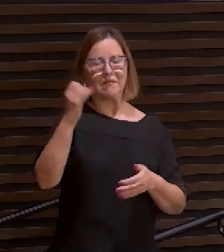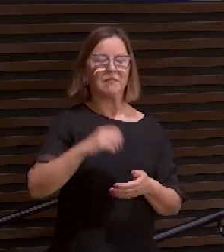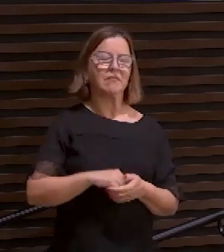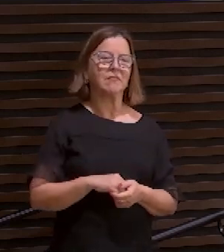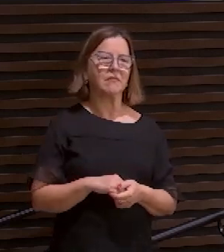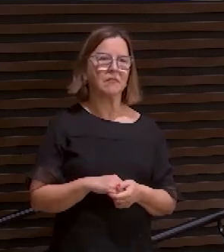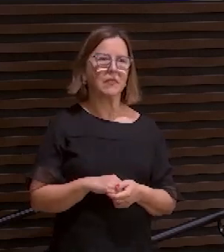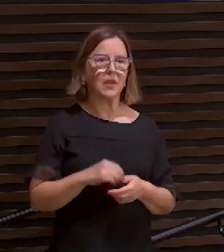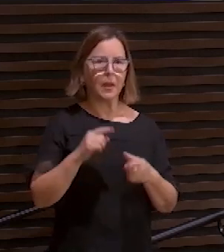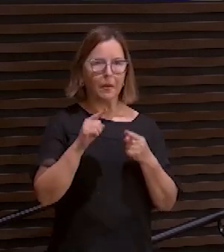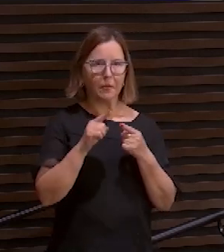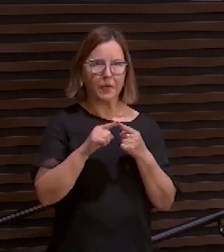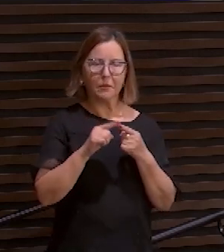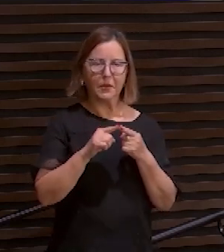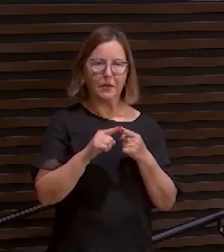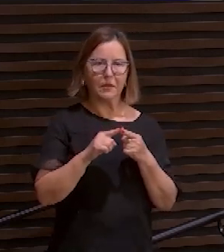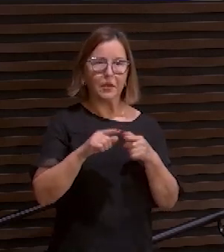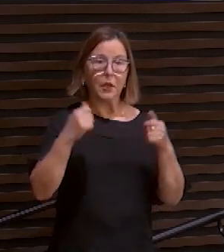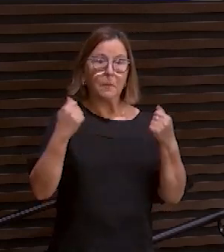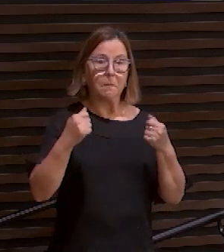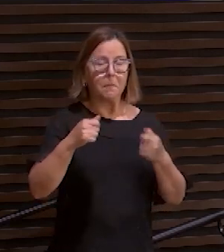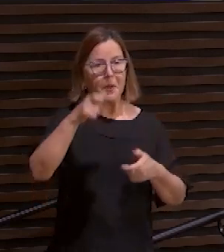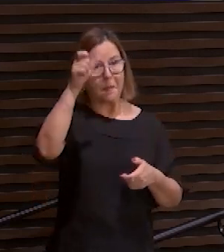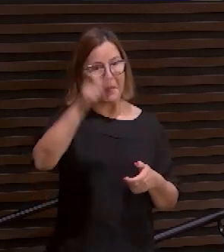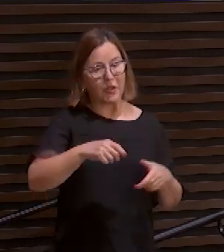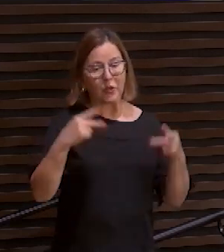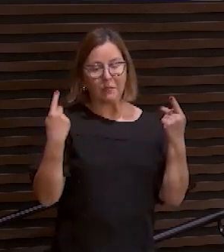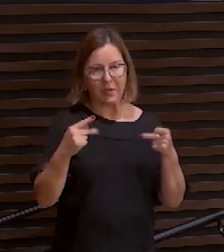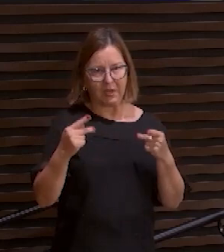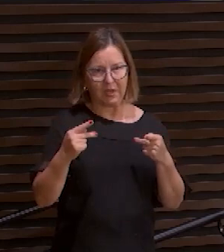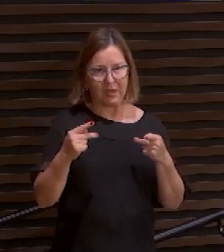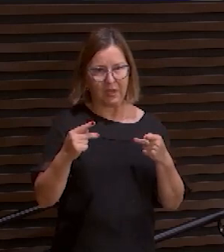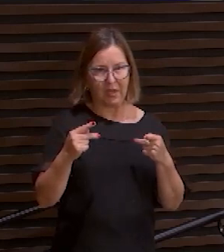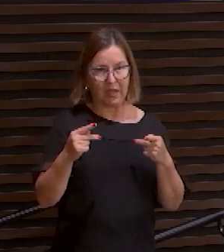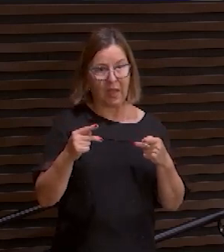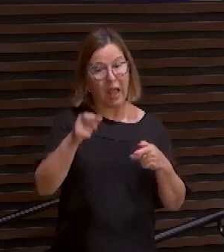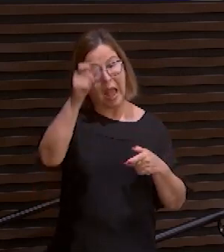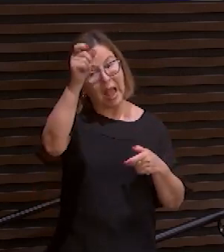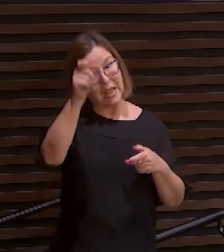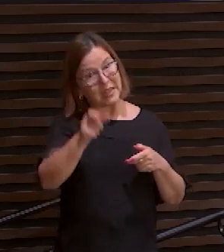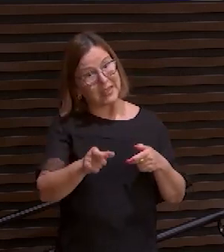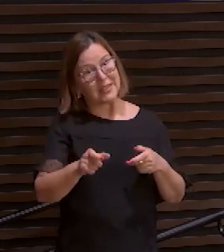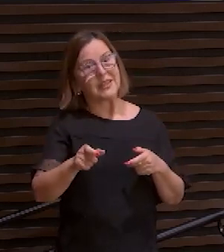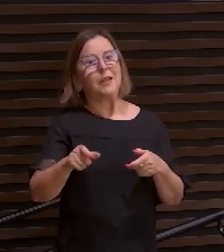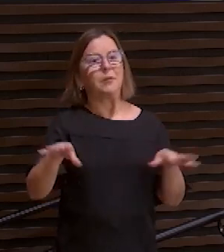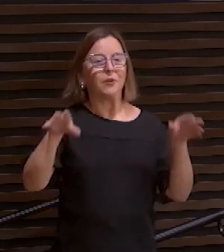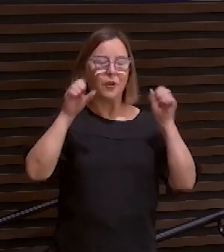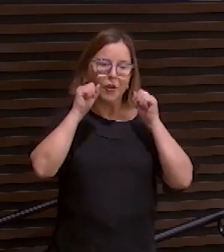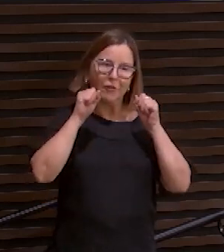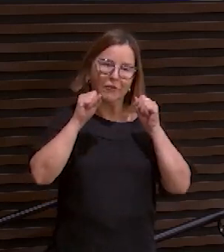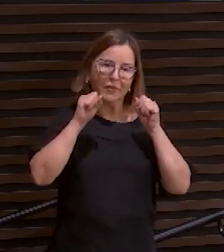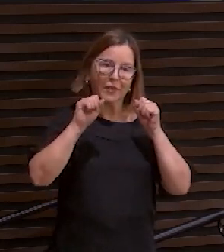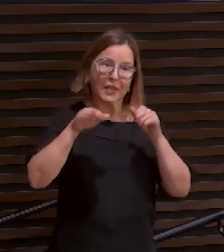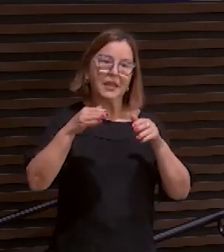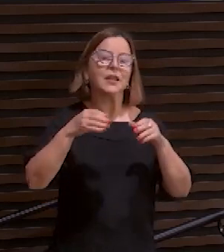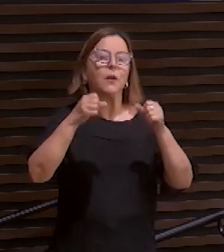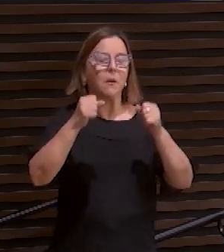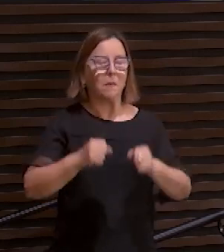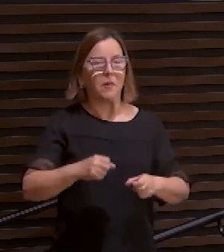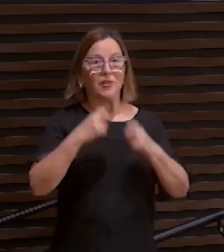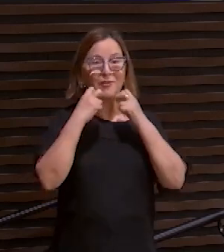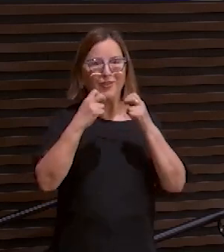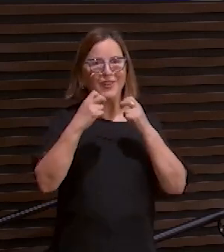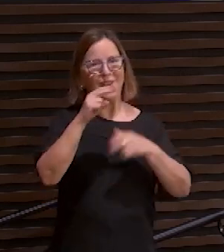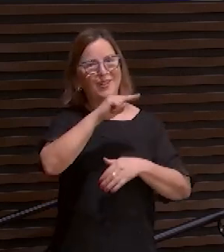Primeiro tem que ser alguém que pregue, para o outro ouvir, para ele poder invocar o nome do Senhor e ser salvo.